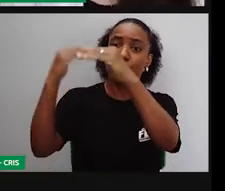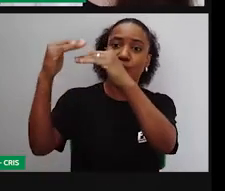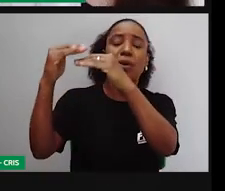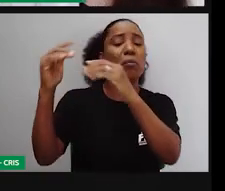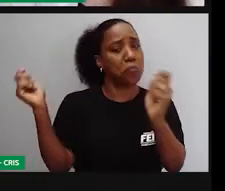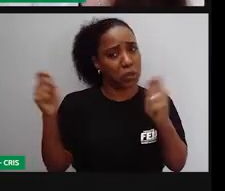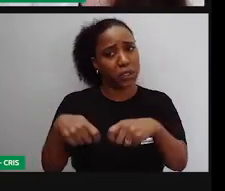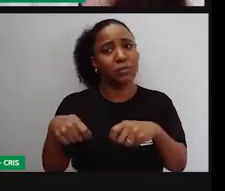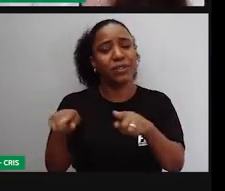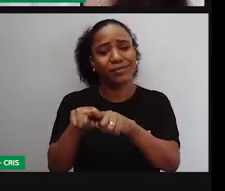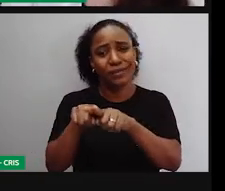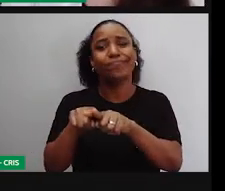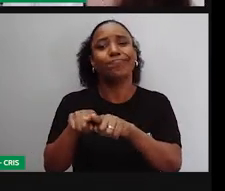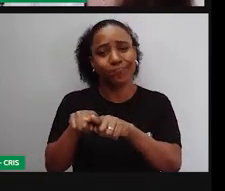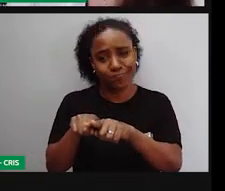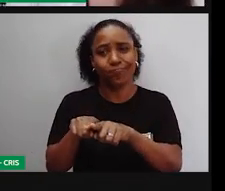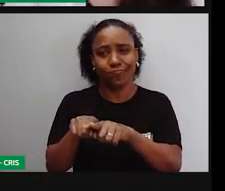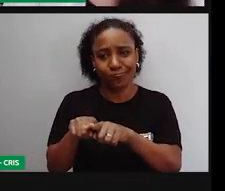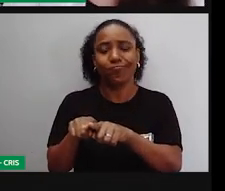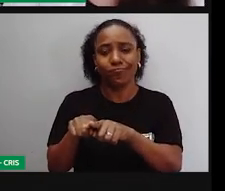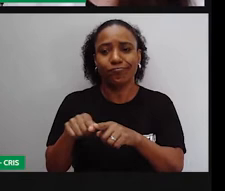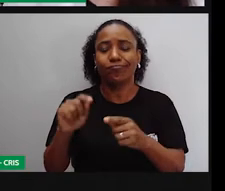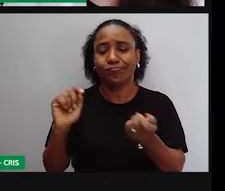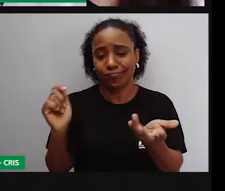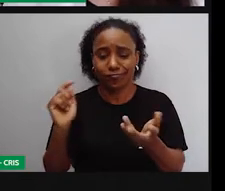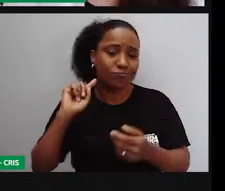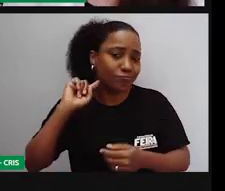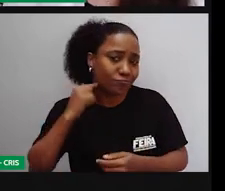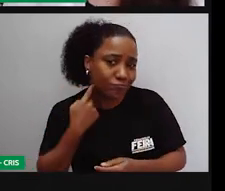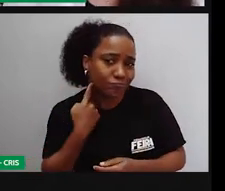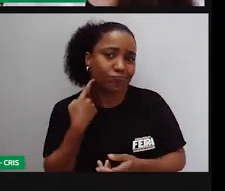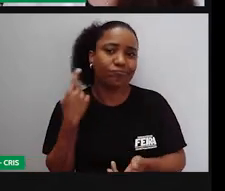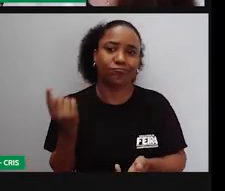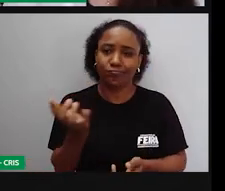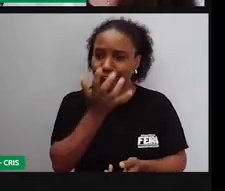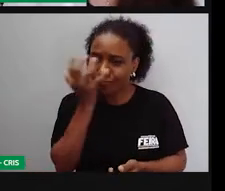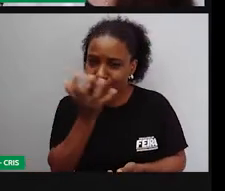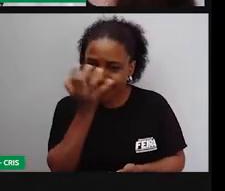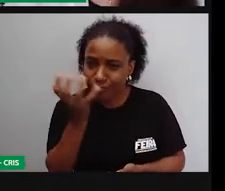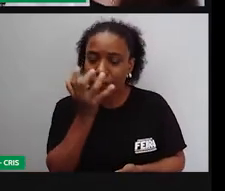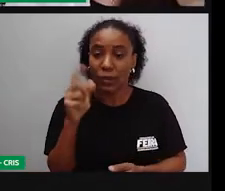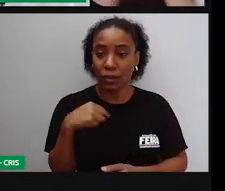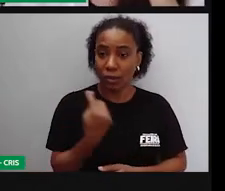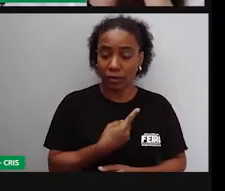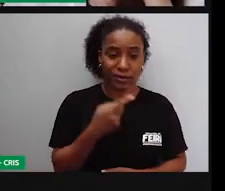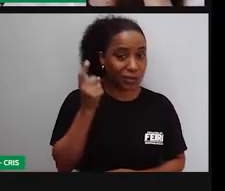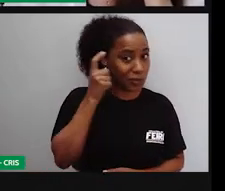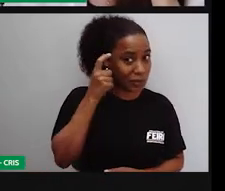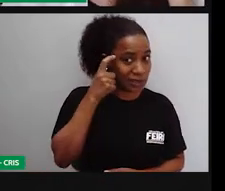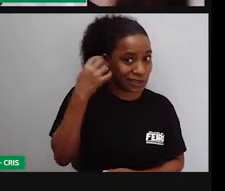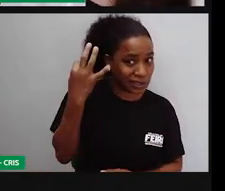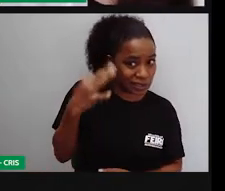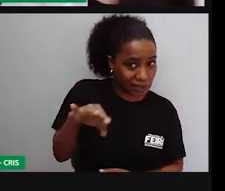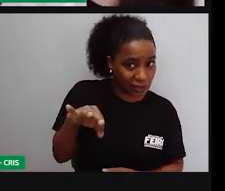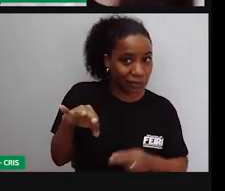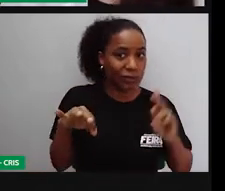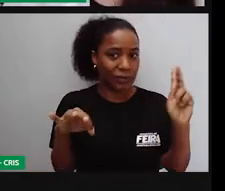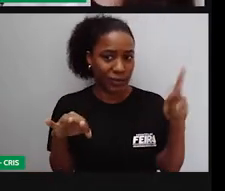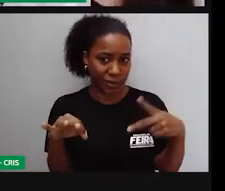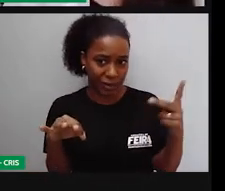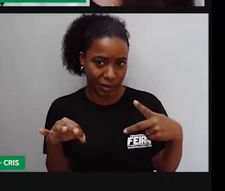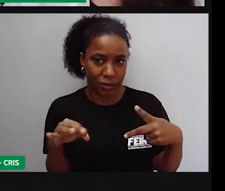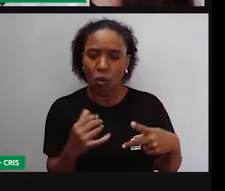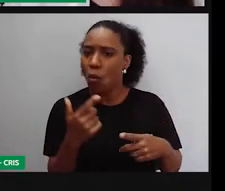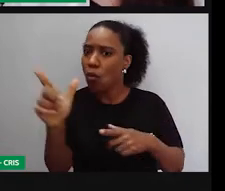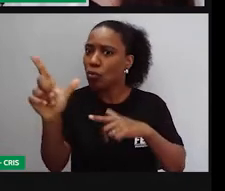temos a consciência do que é certo e do que é errado. Então, essa é a característica do ser humano que nos distingue de outros